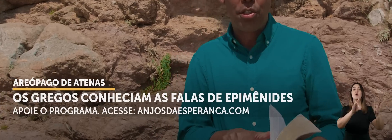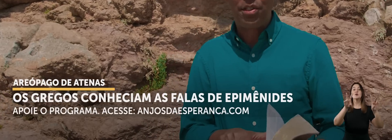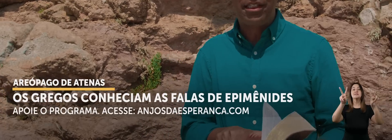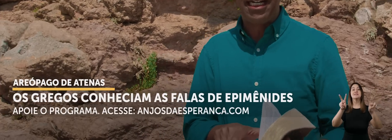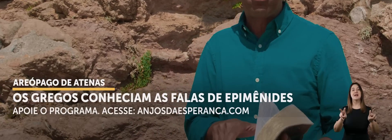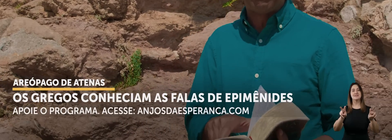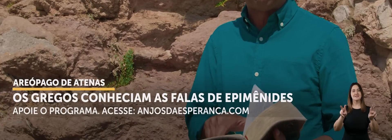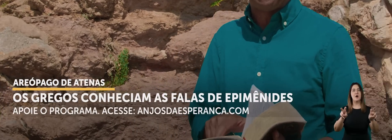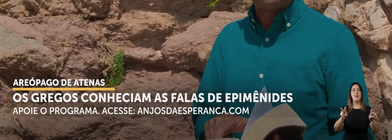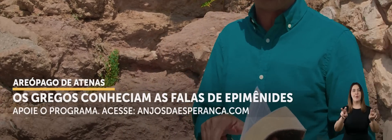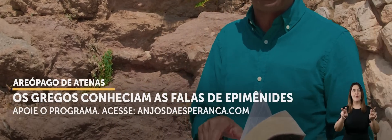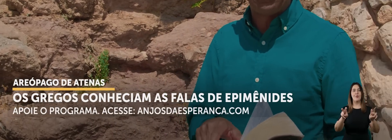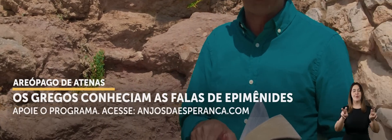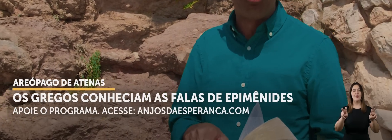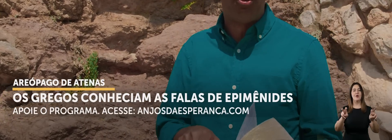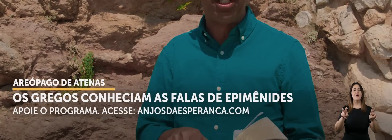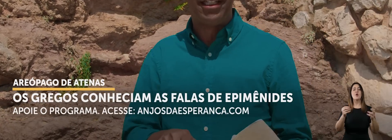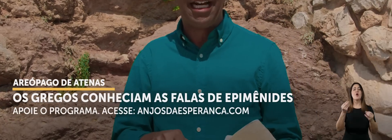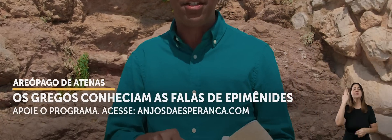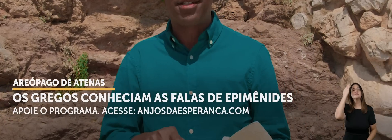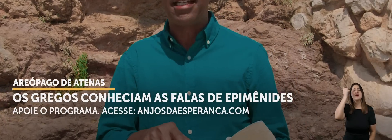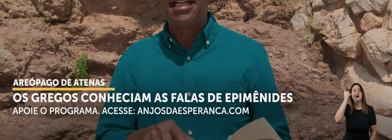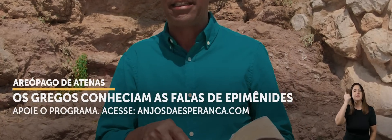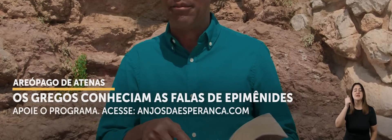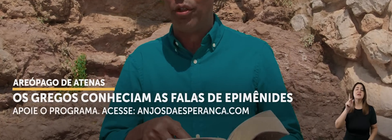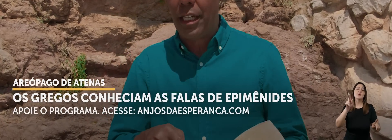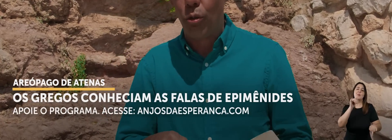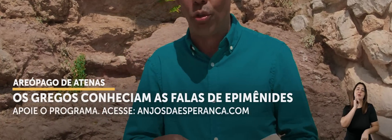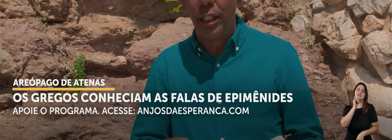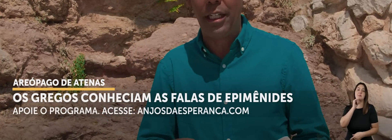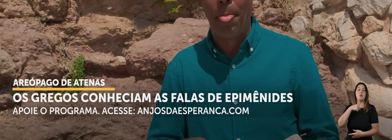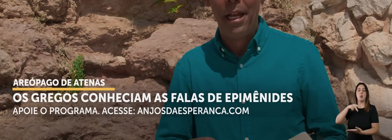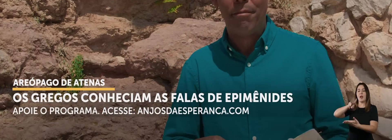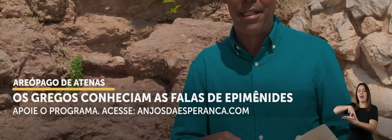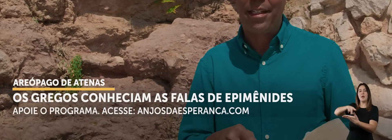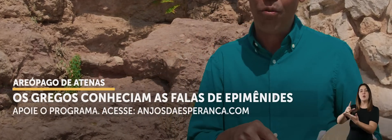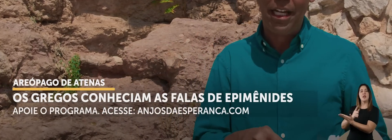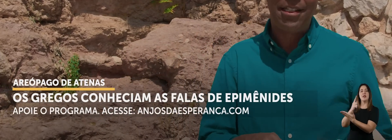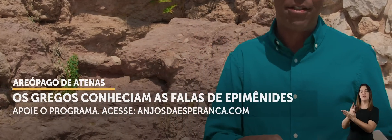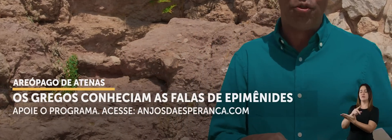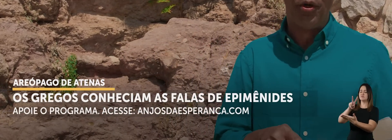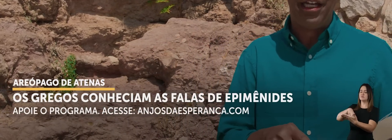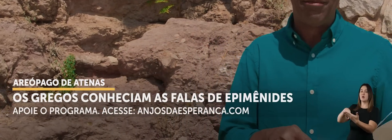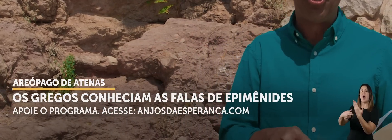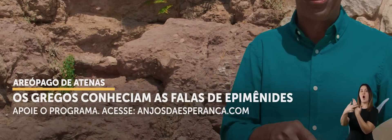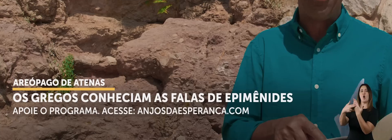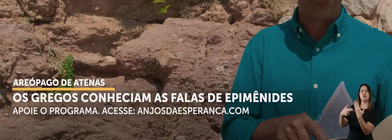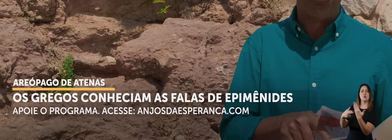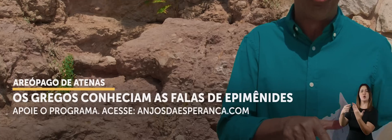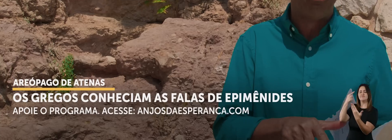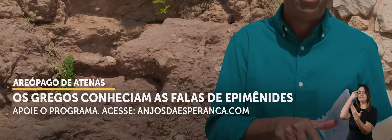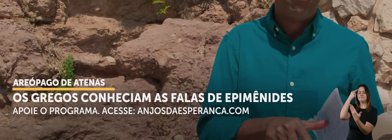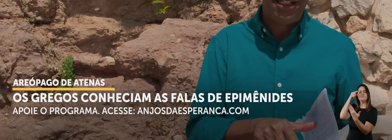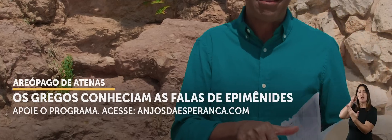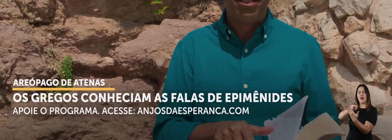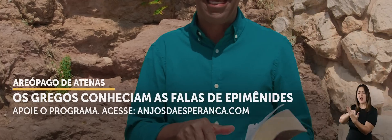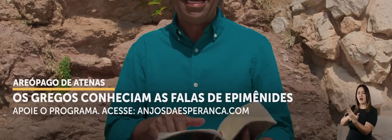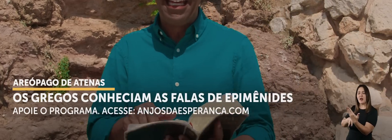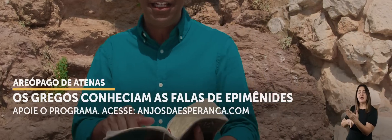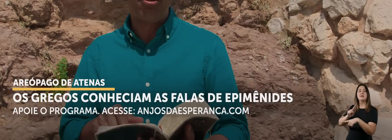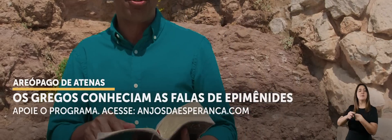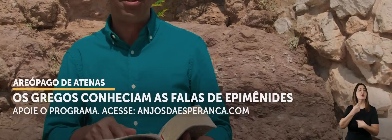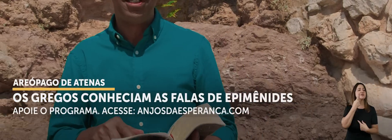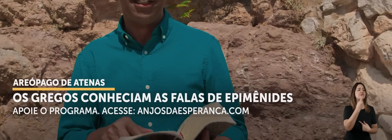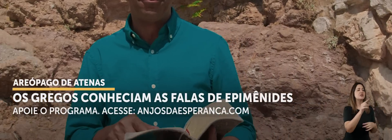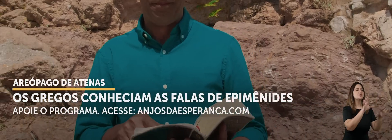Seria como se eu citasse uma frase de Carlos Drummond de Andrade sem atribuir a autoria, mas quem conhece os poemas de Carlos Drummond vai saber que é